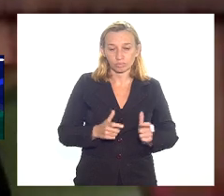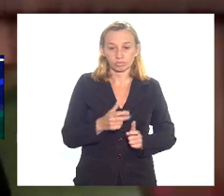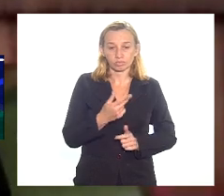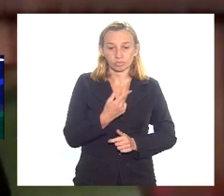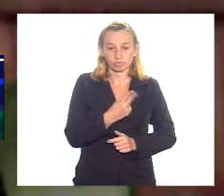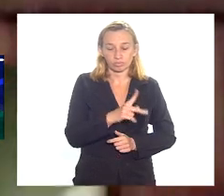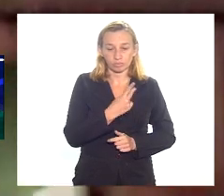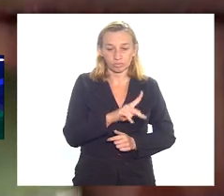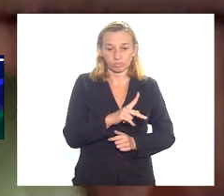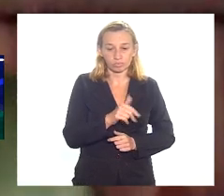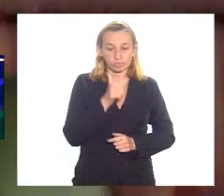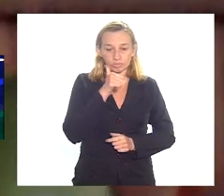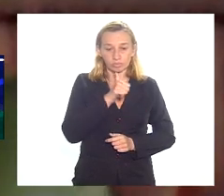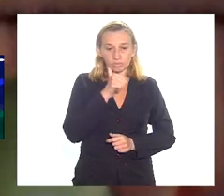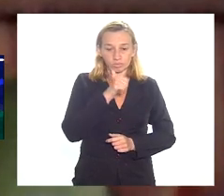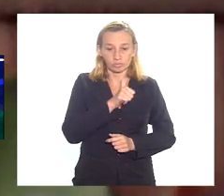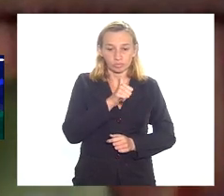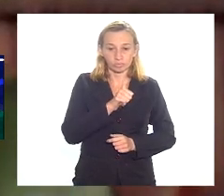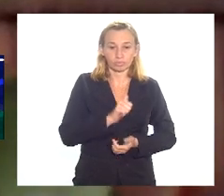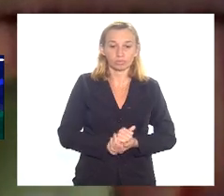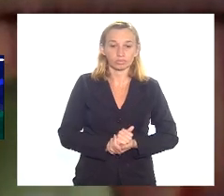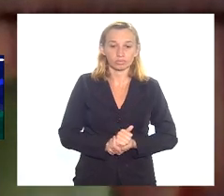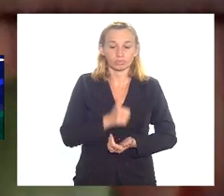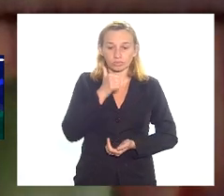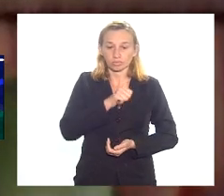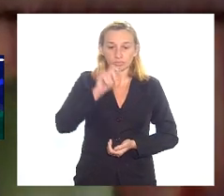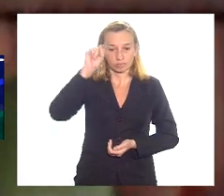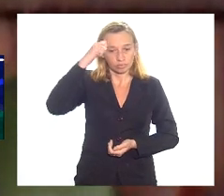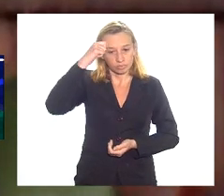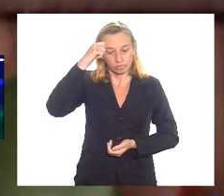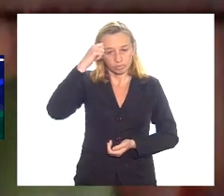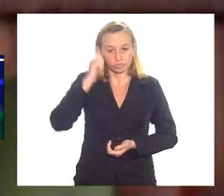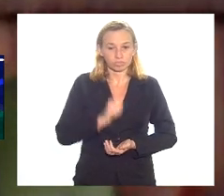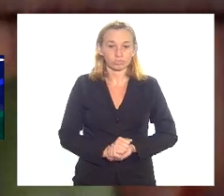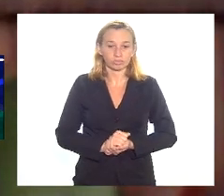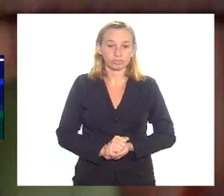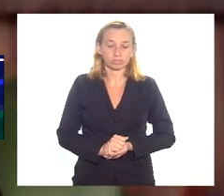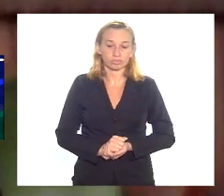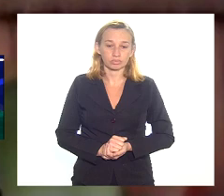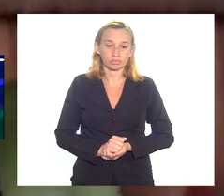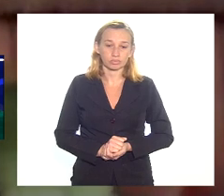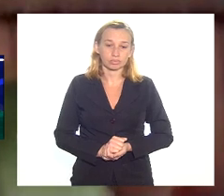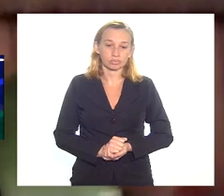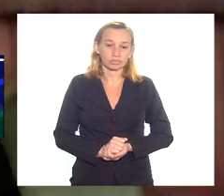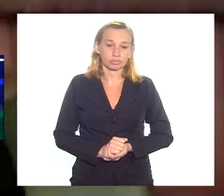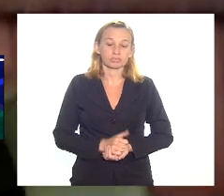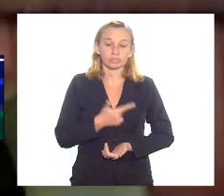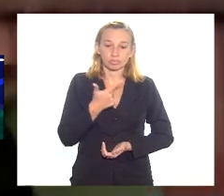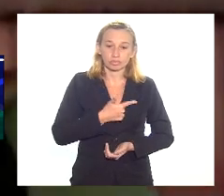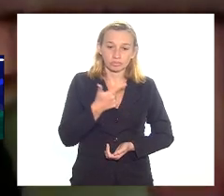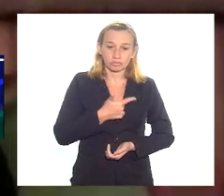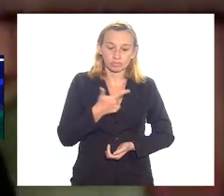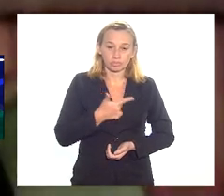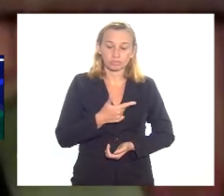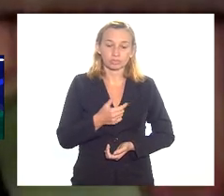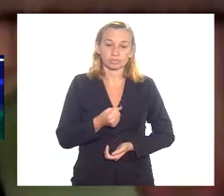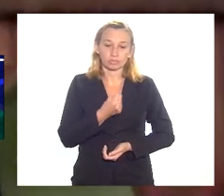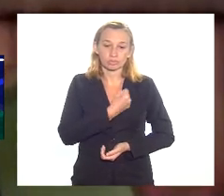são de mulheres e mulheres pretas e pardas. A gente teve, segundo dados